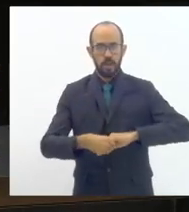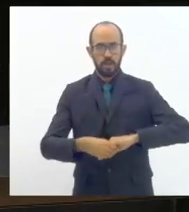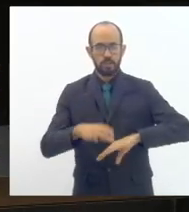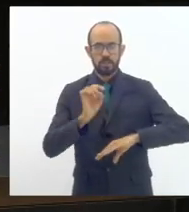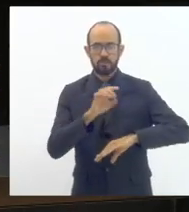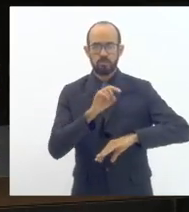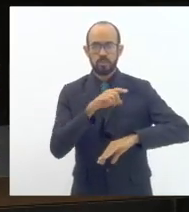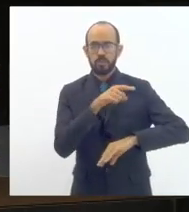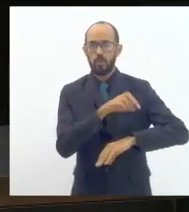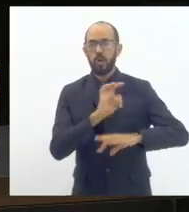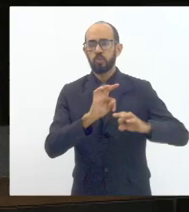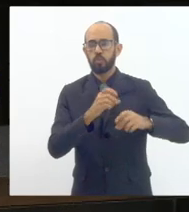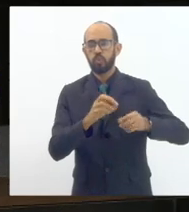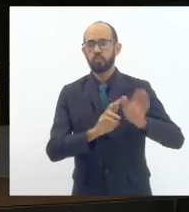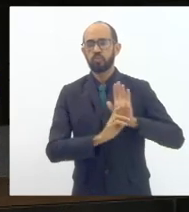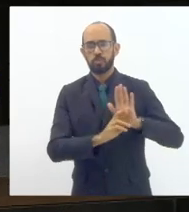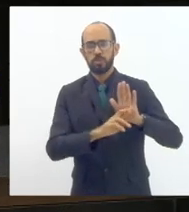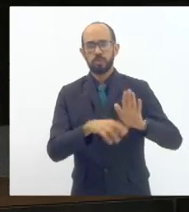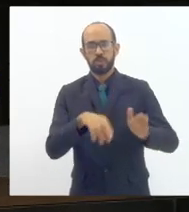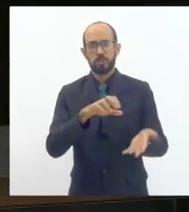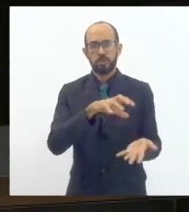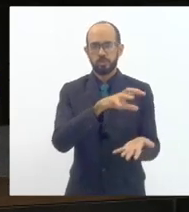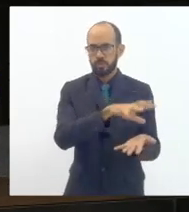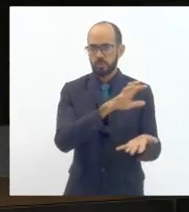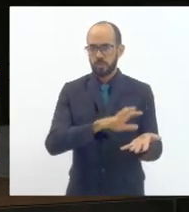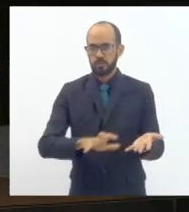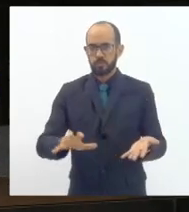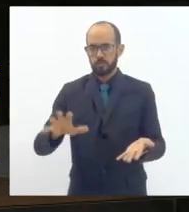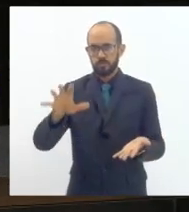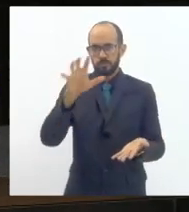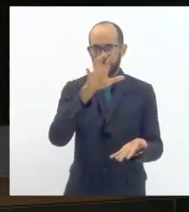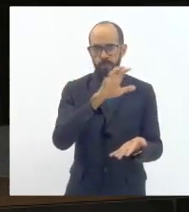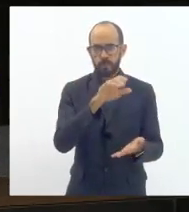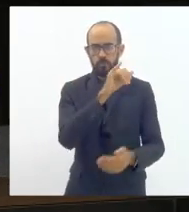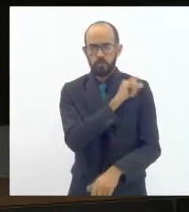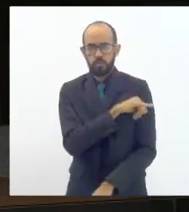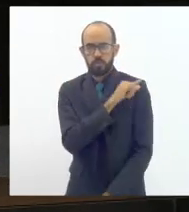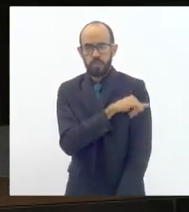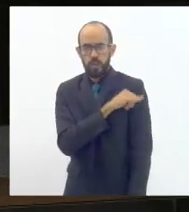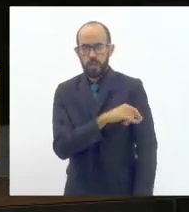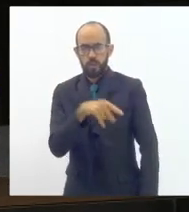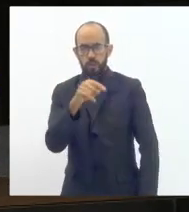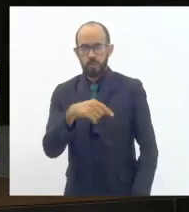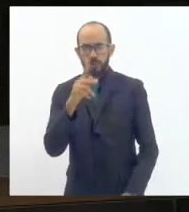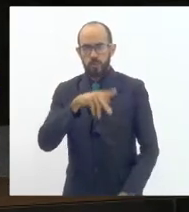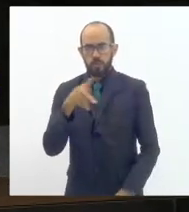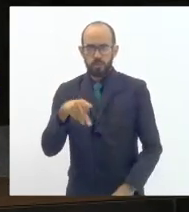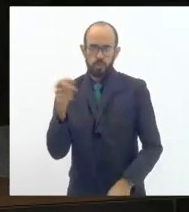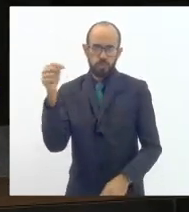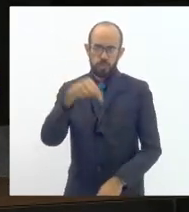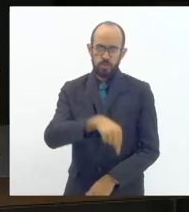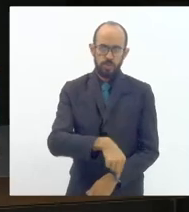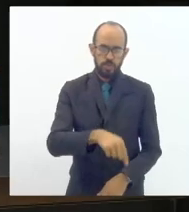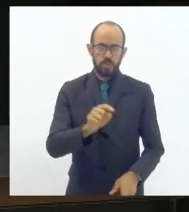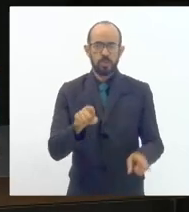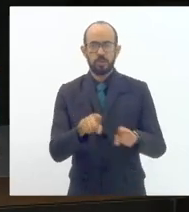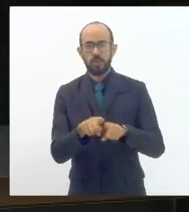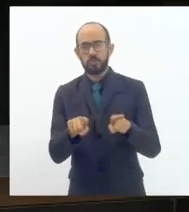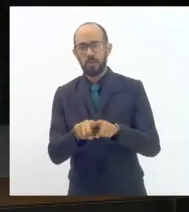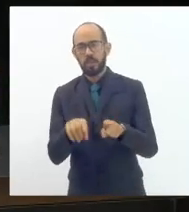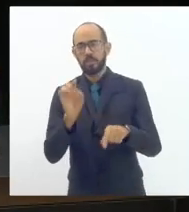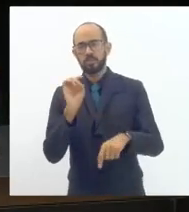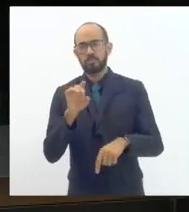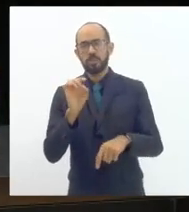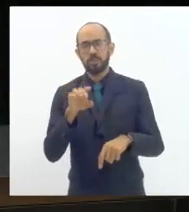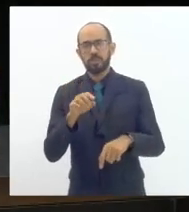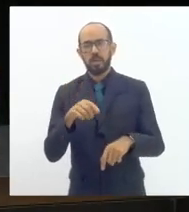todos os representantes regionais, professores, né, que estão aqui presentes nessa casa, em especial quem